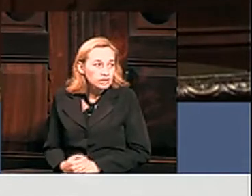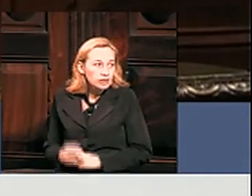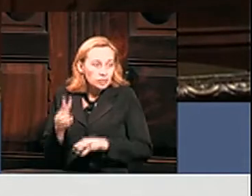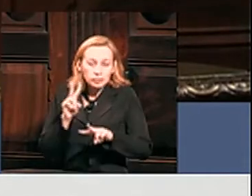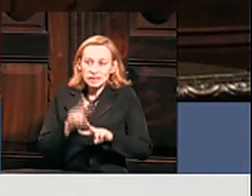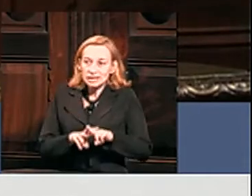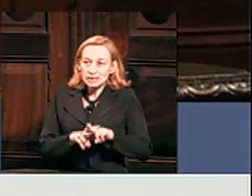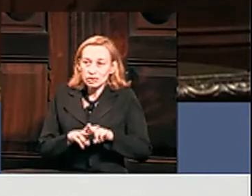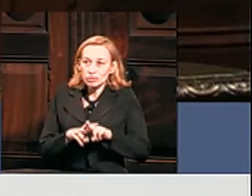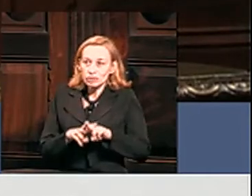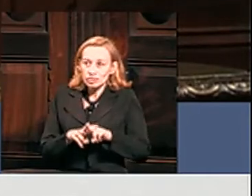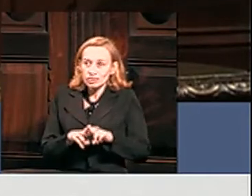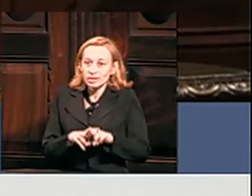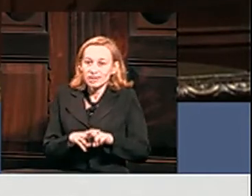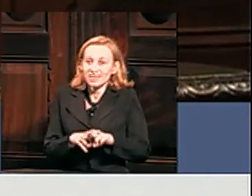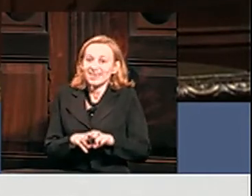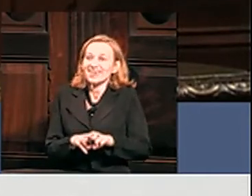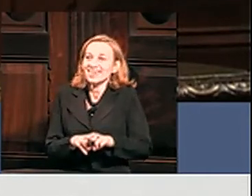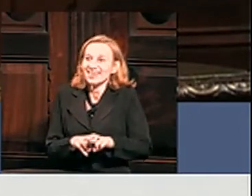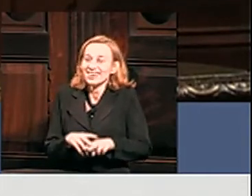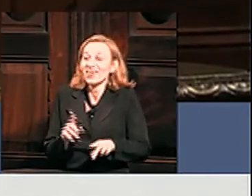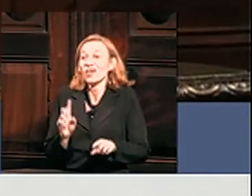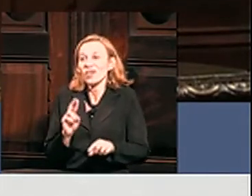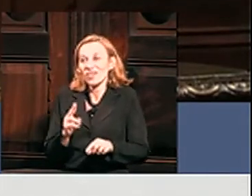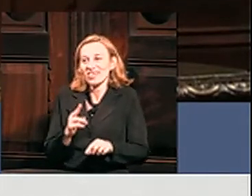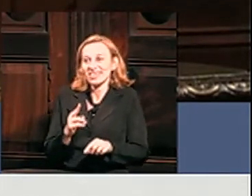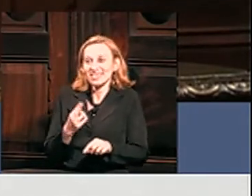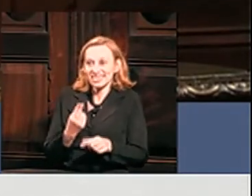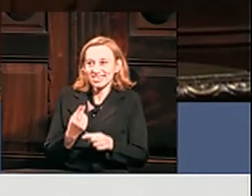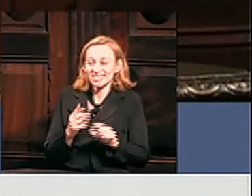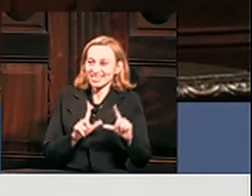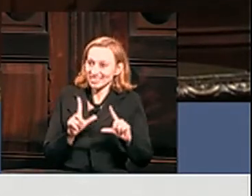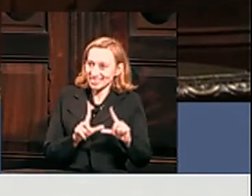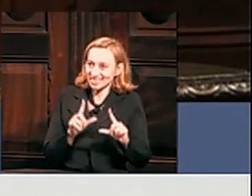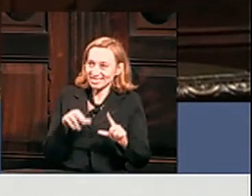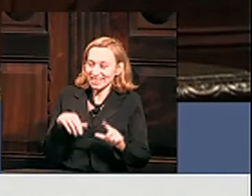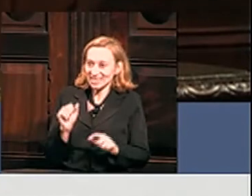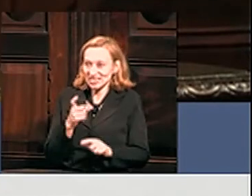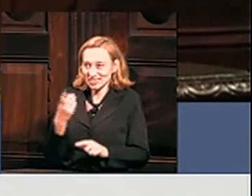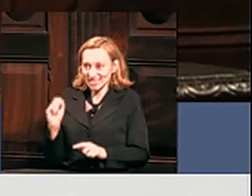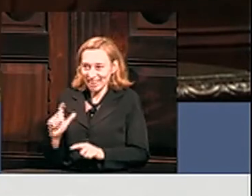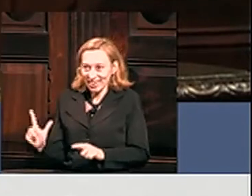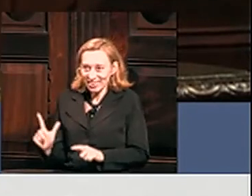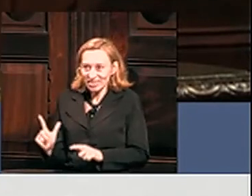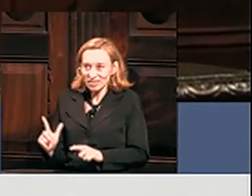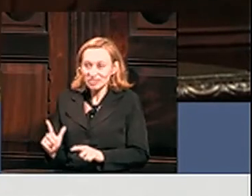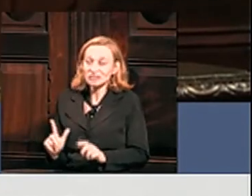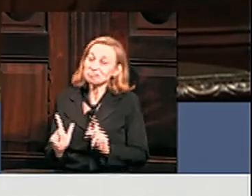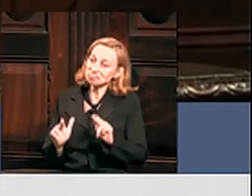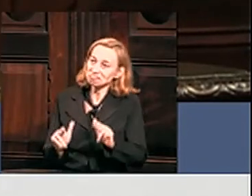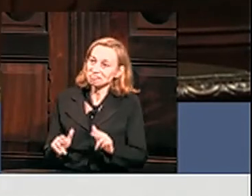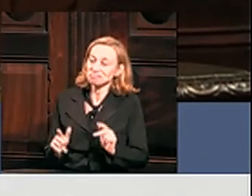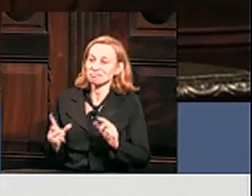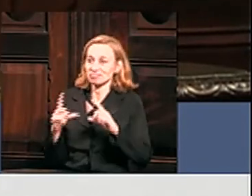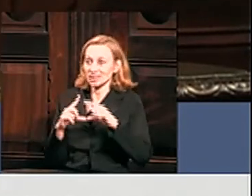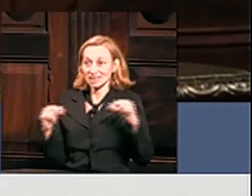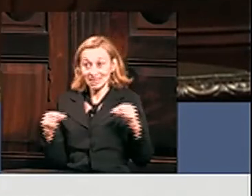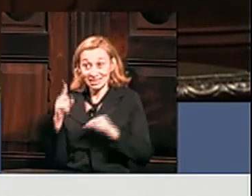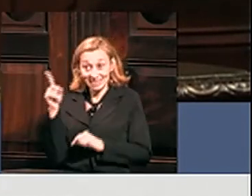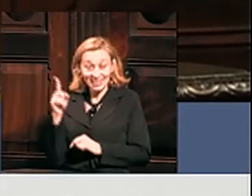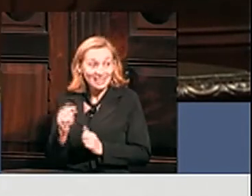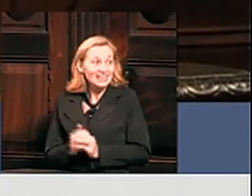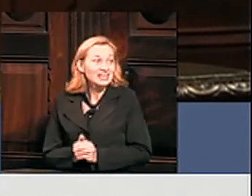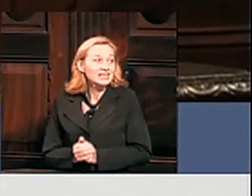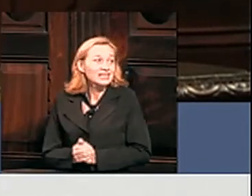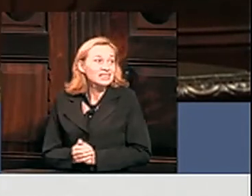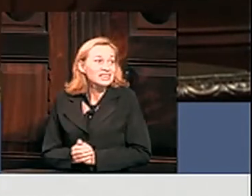nacional de televisão, como tem os próceres lá de Brasília, quando assentam